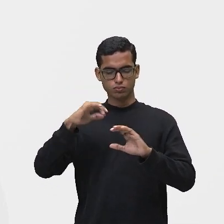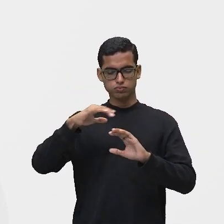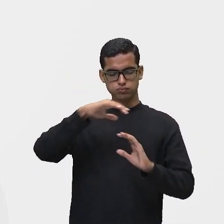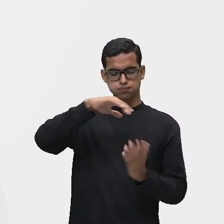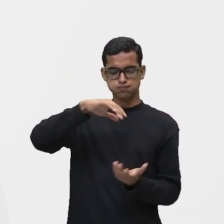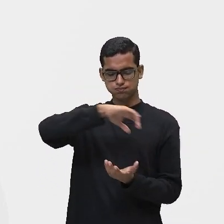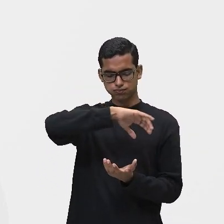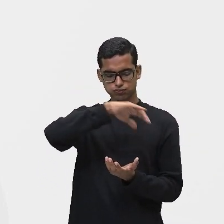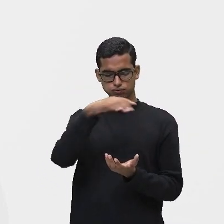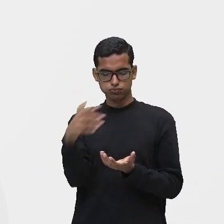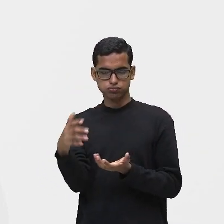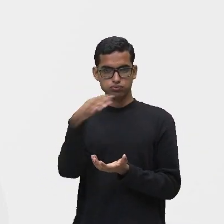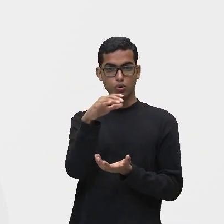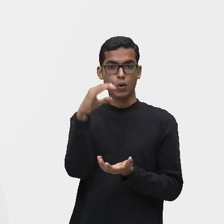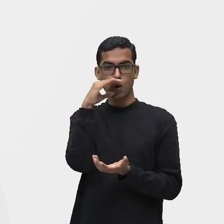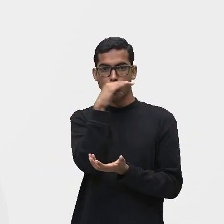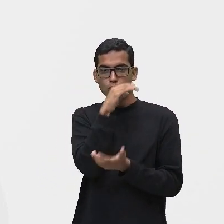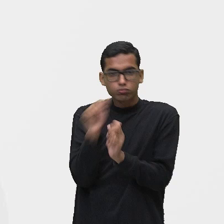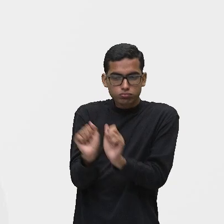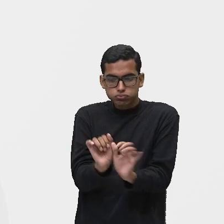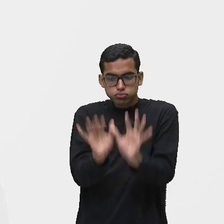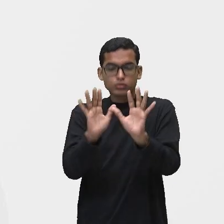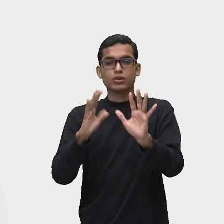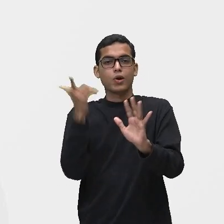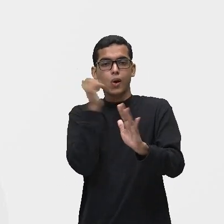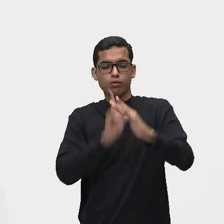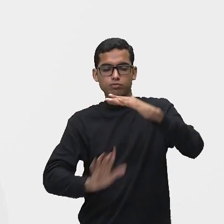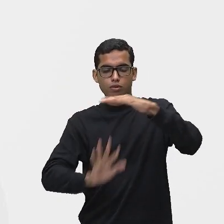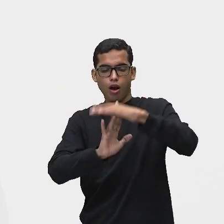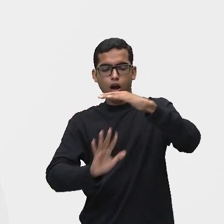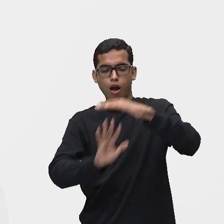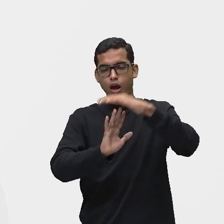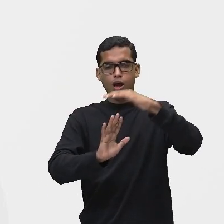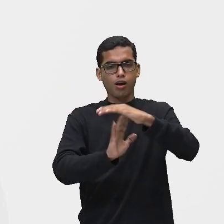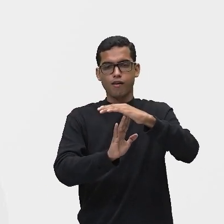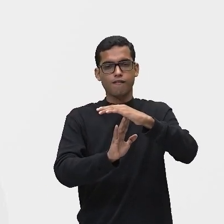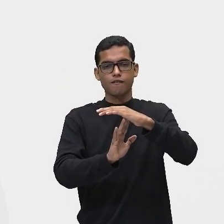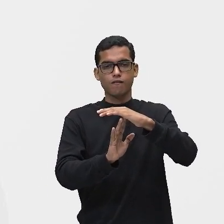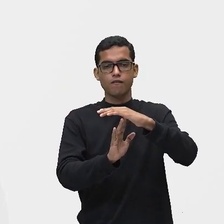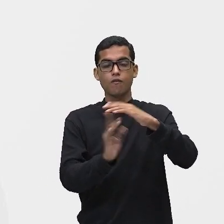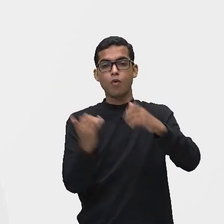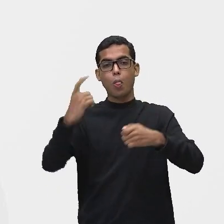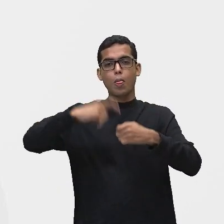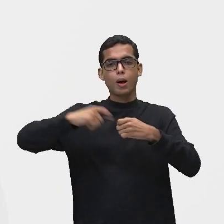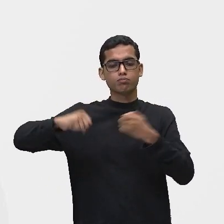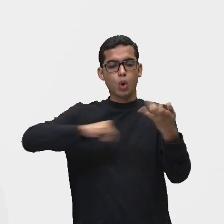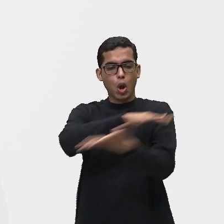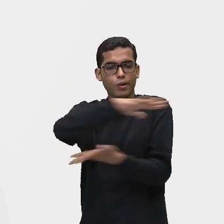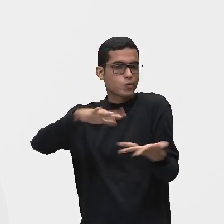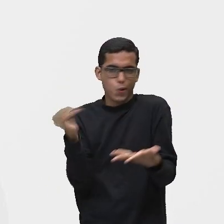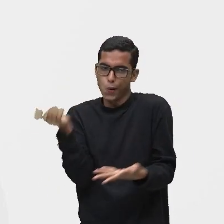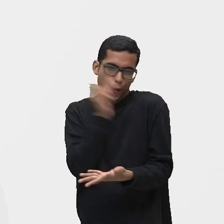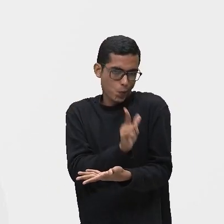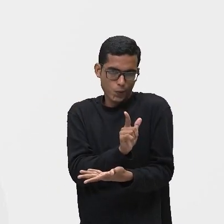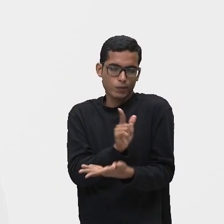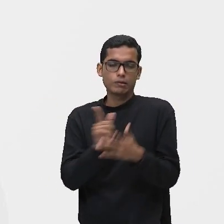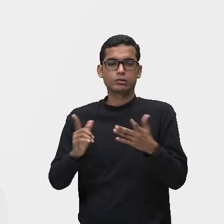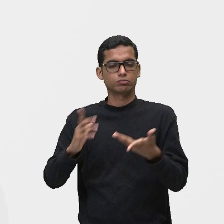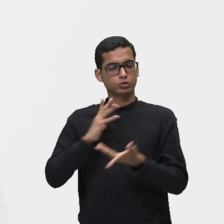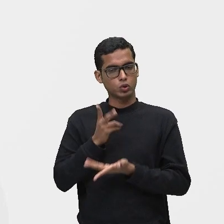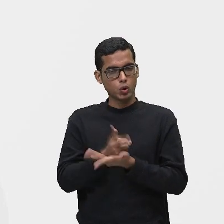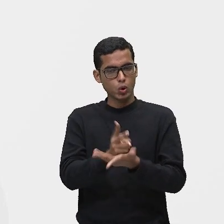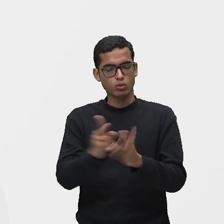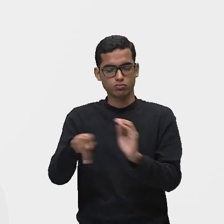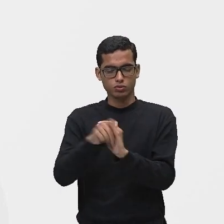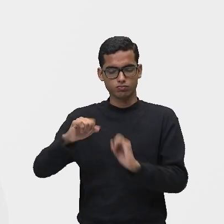se dissipe. Olha que coisa legal os processos. Agora, quem piora o efeito estufa